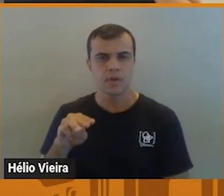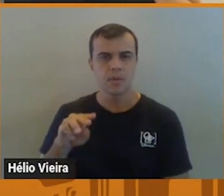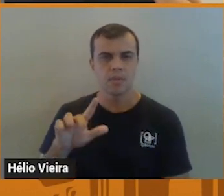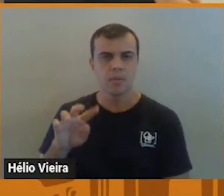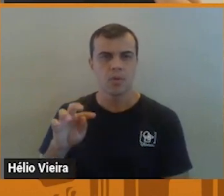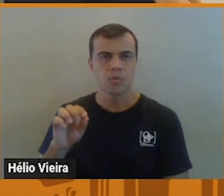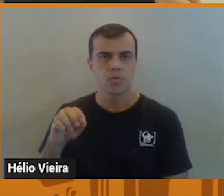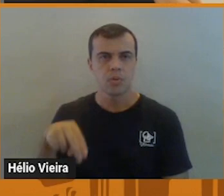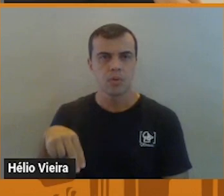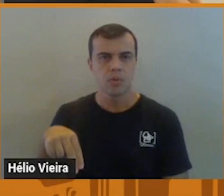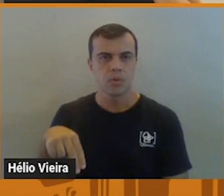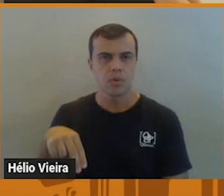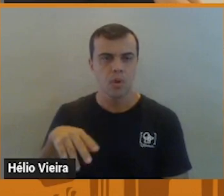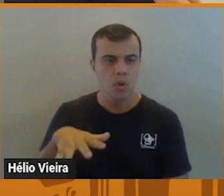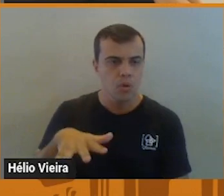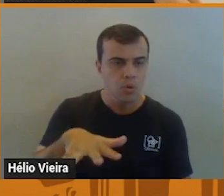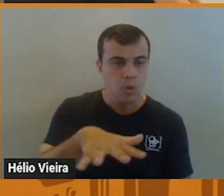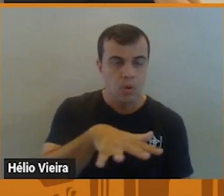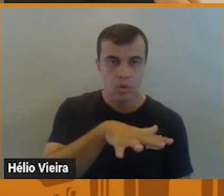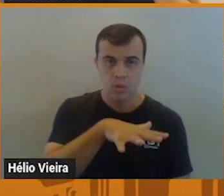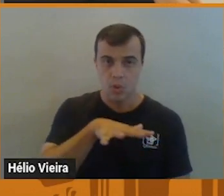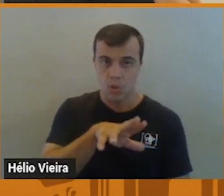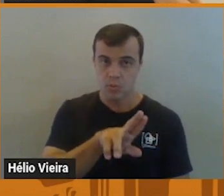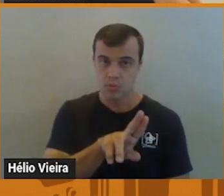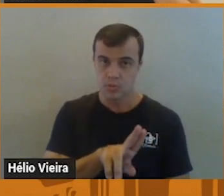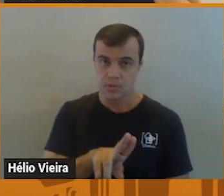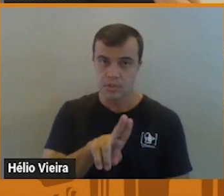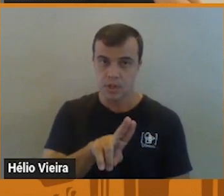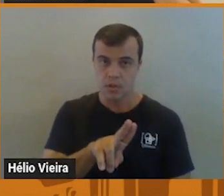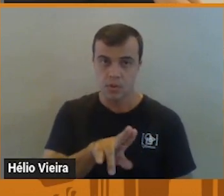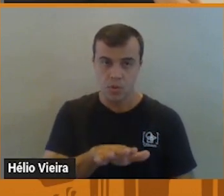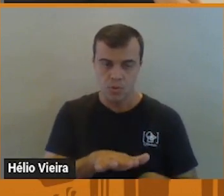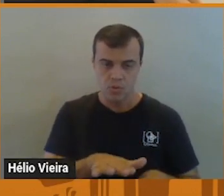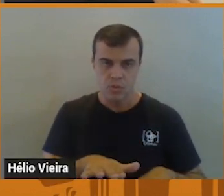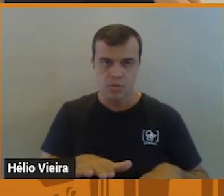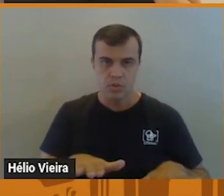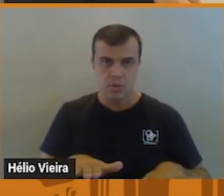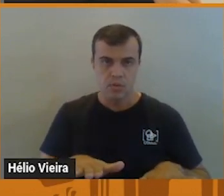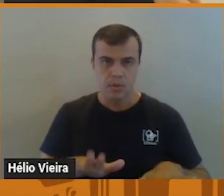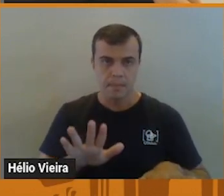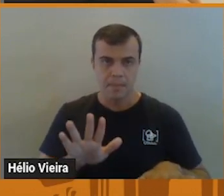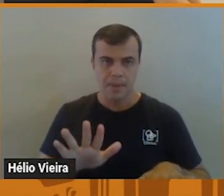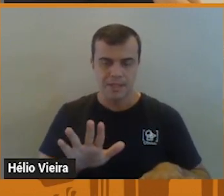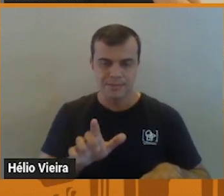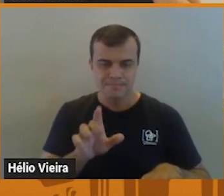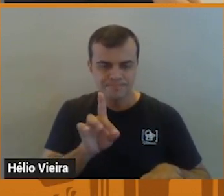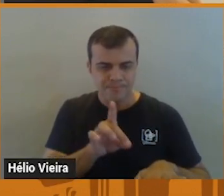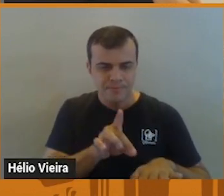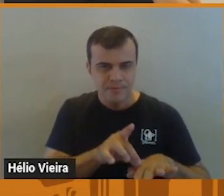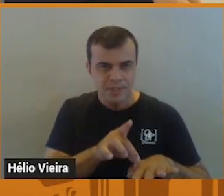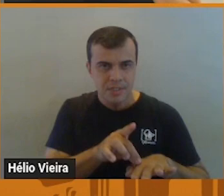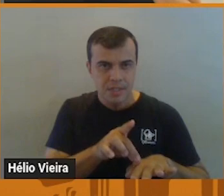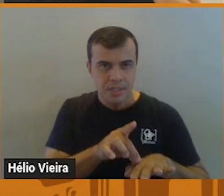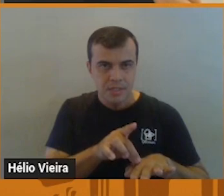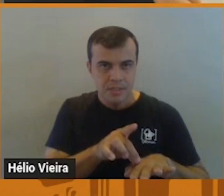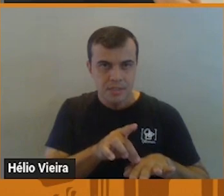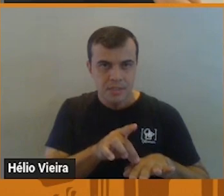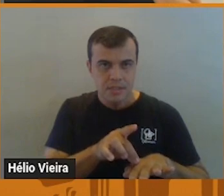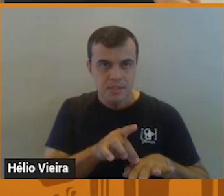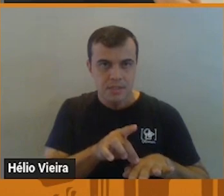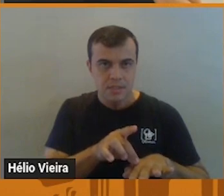Santos, que é: o território usado é o chão, mais a identidade.